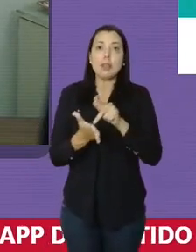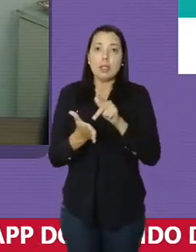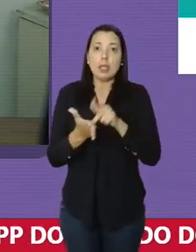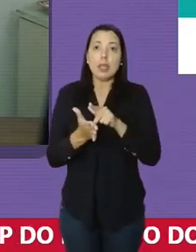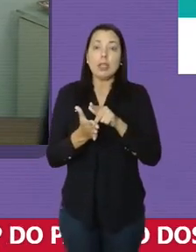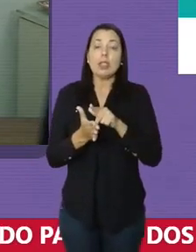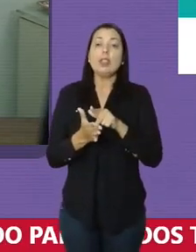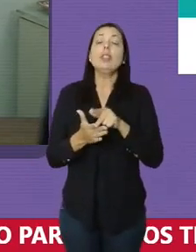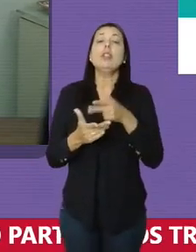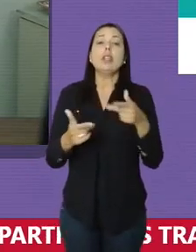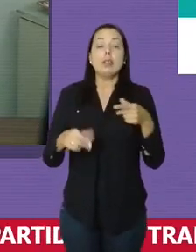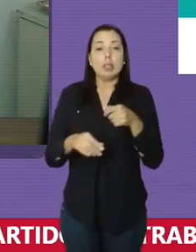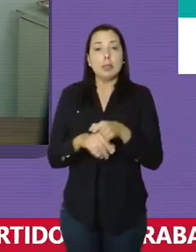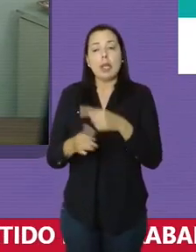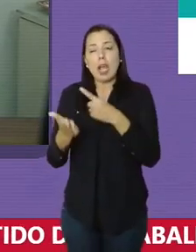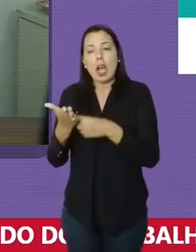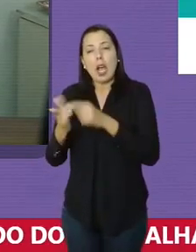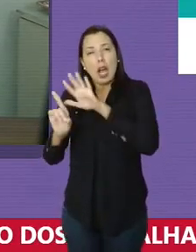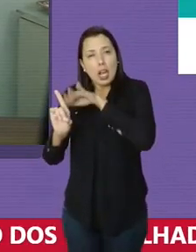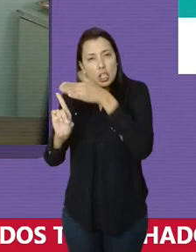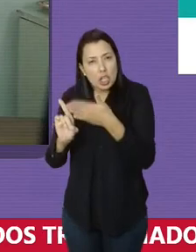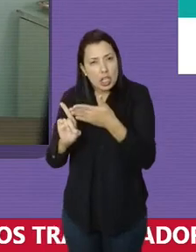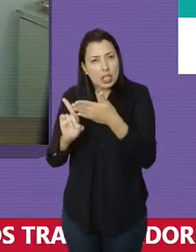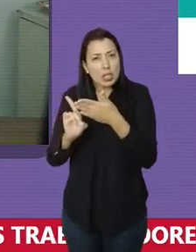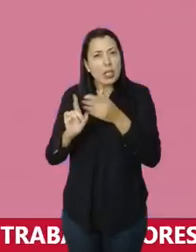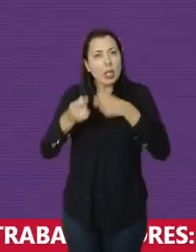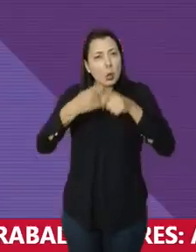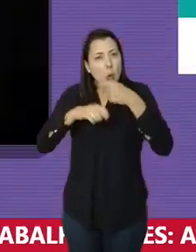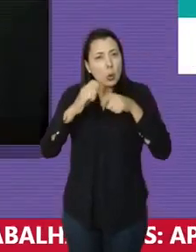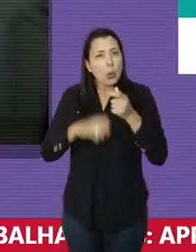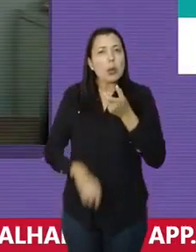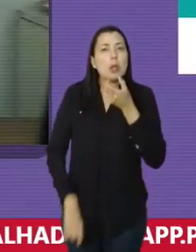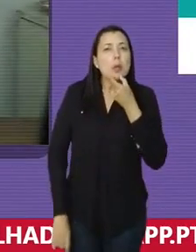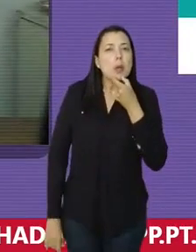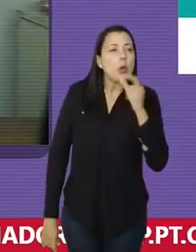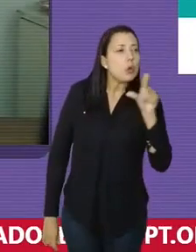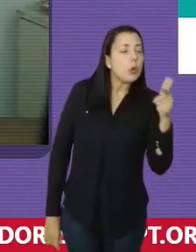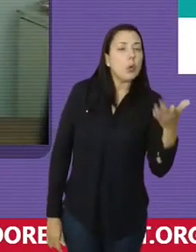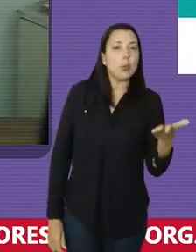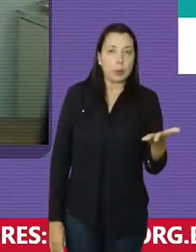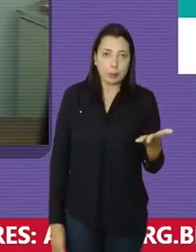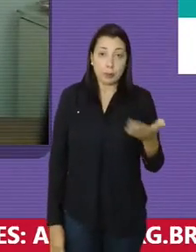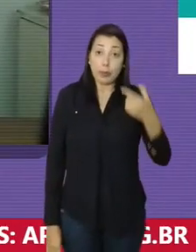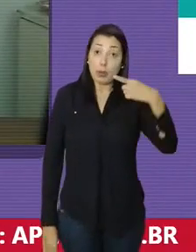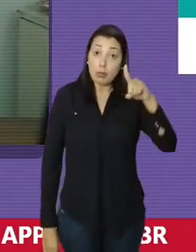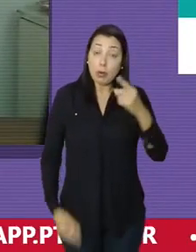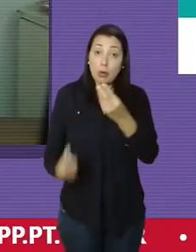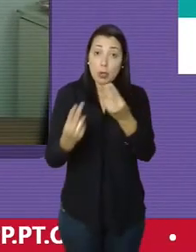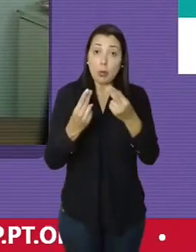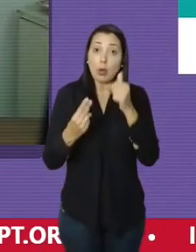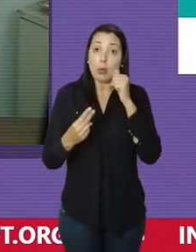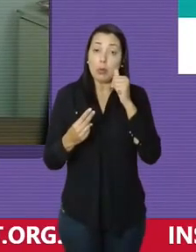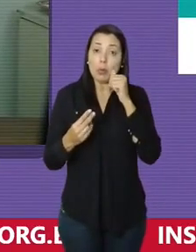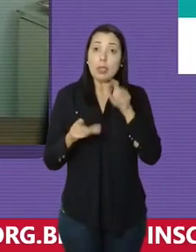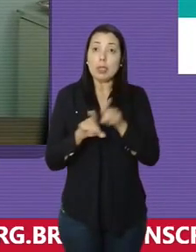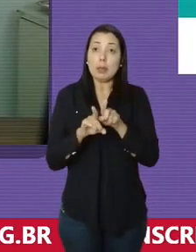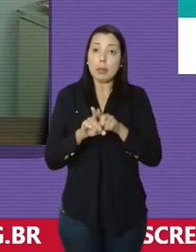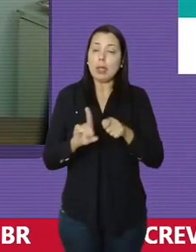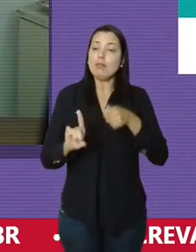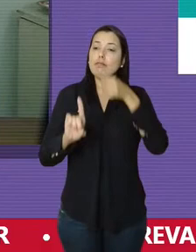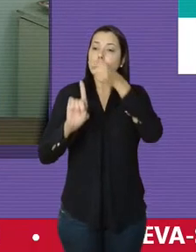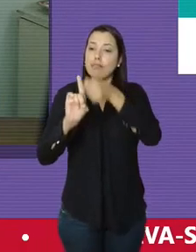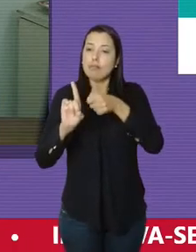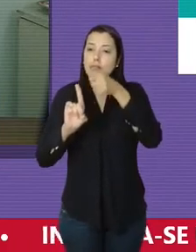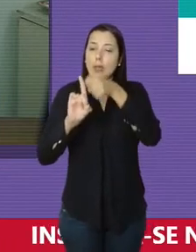e a perversa agenda econômica neoliberal de outro. Foi como mulher e militante política